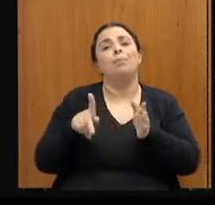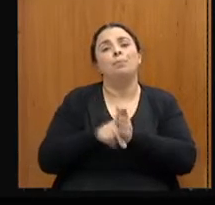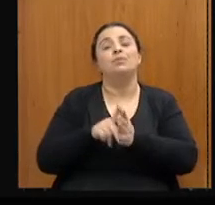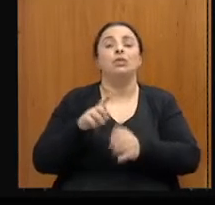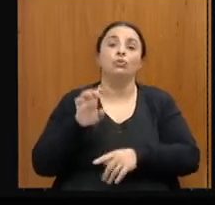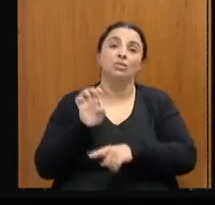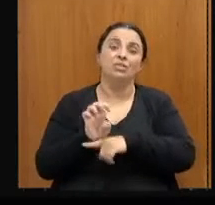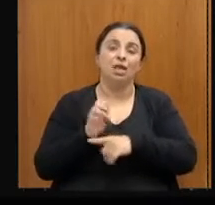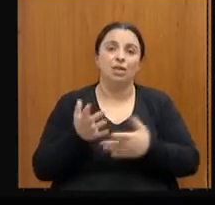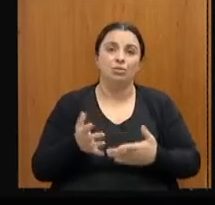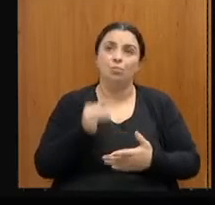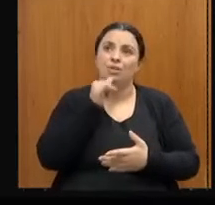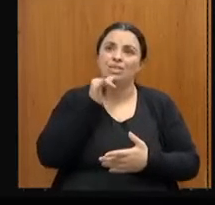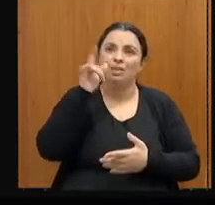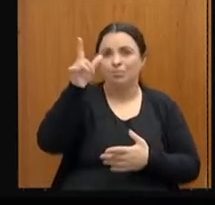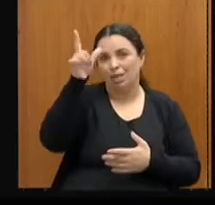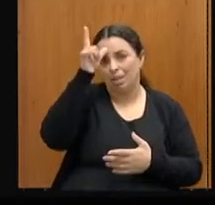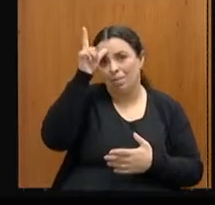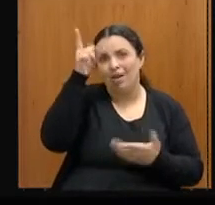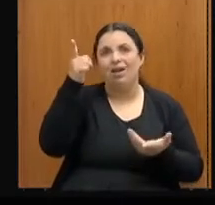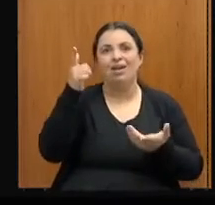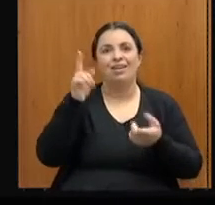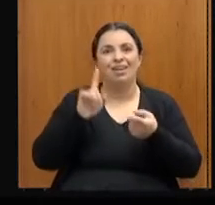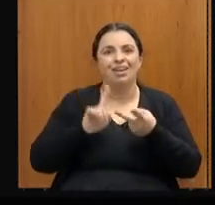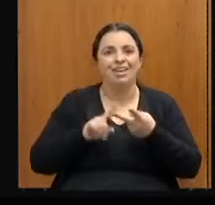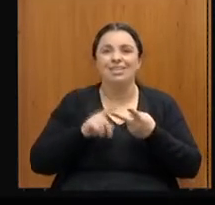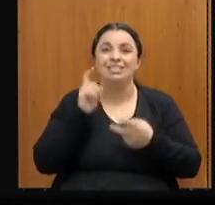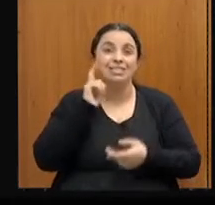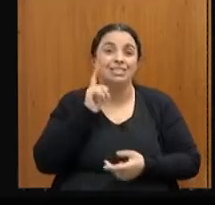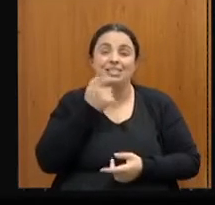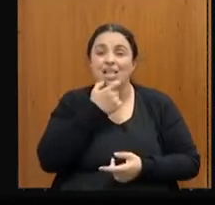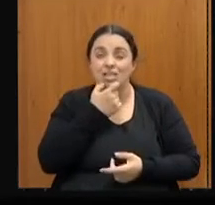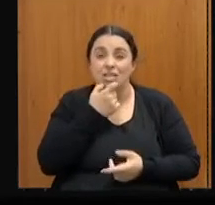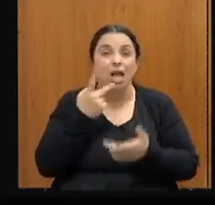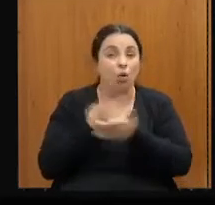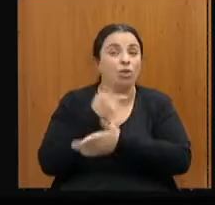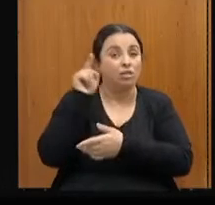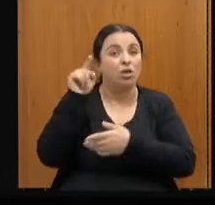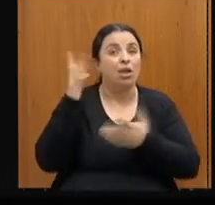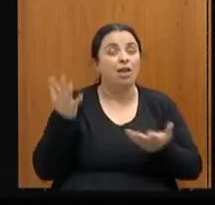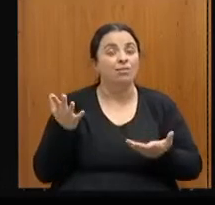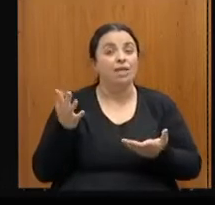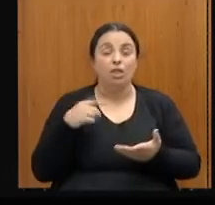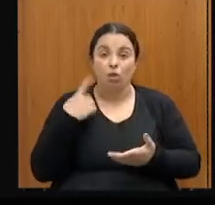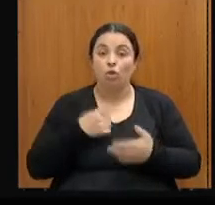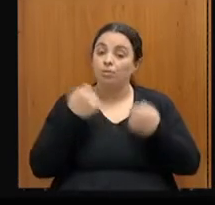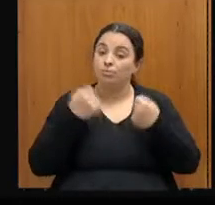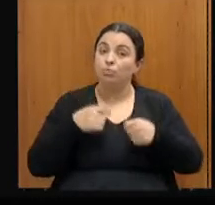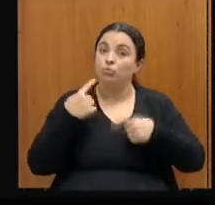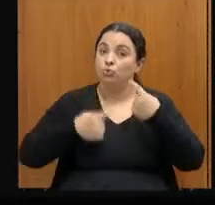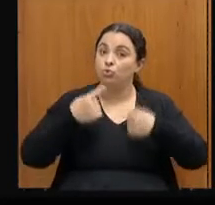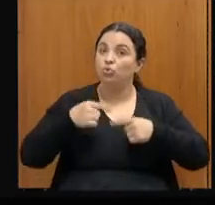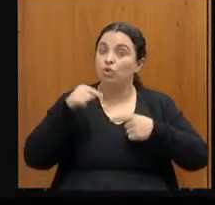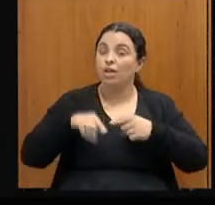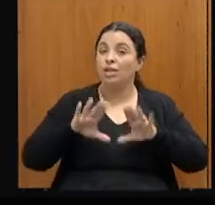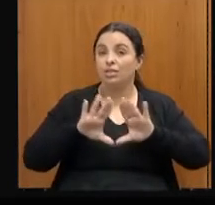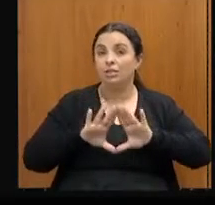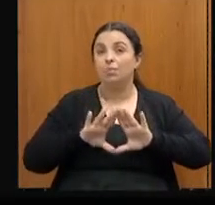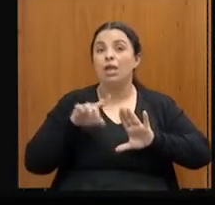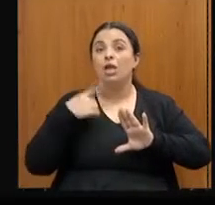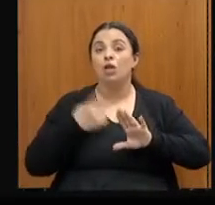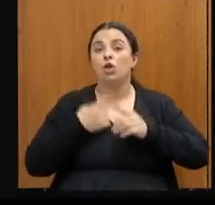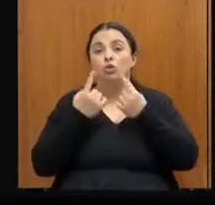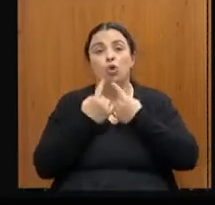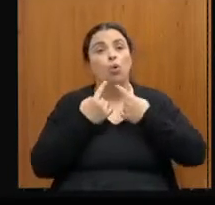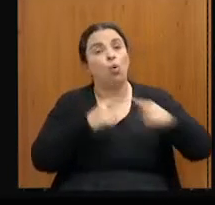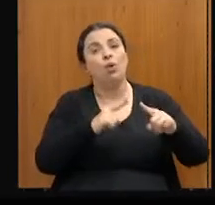como alemão e como próprios Estados Unidos então nós vamos fazer essa discussão na assembleia e vamos colocar